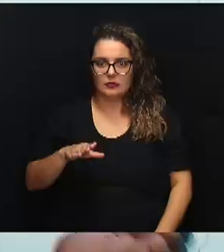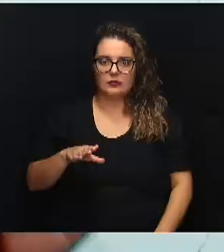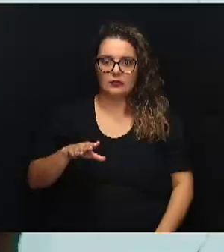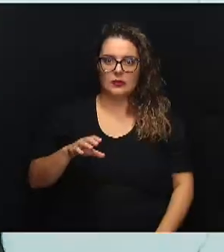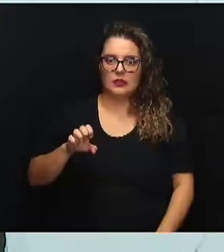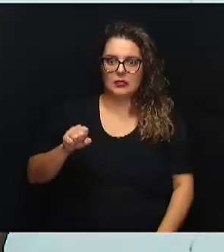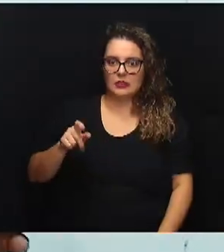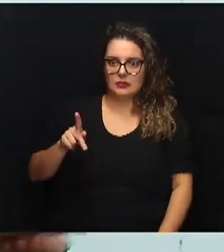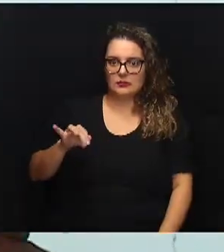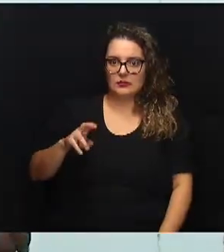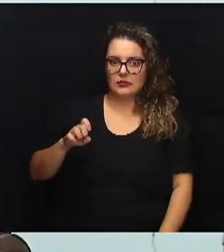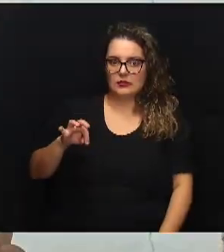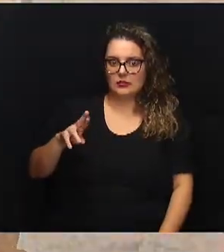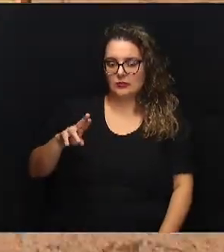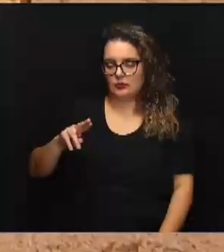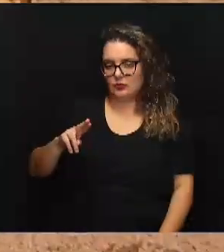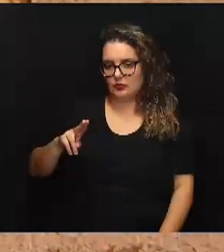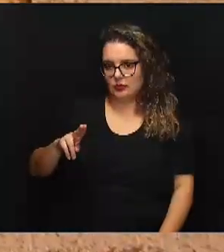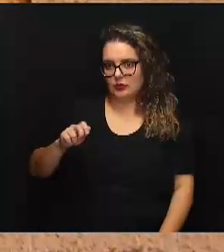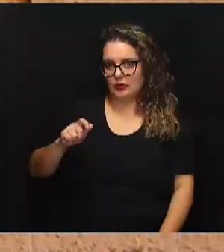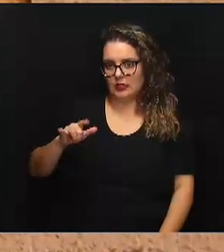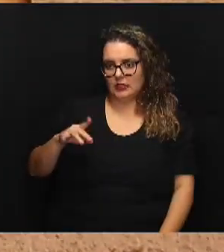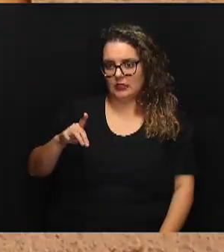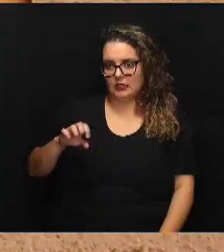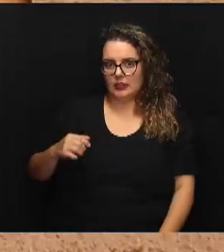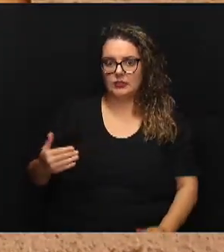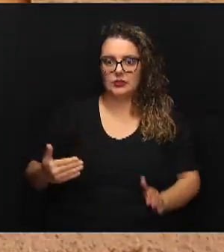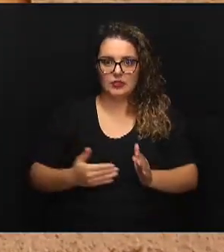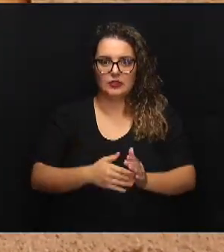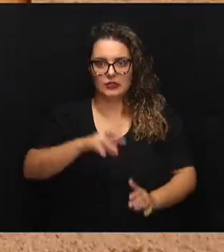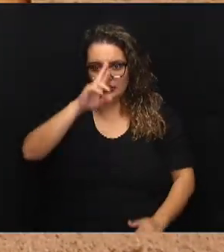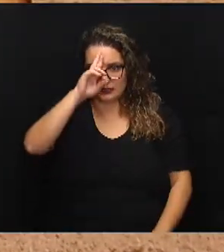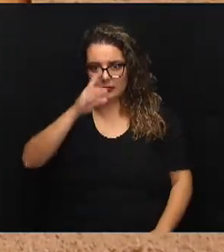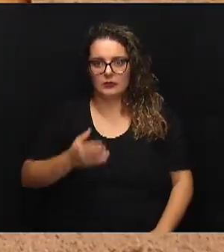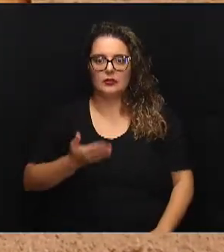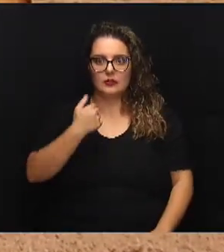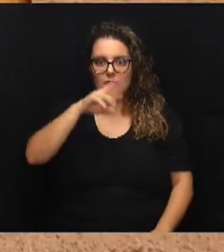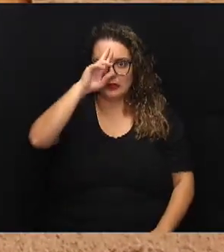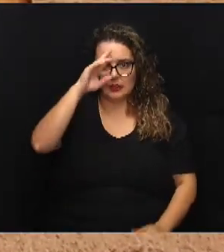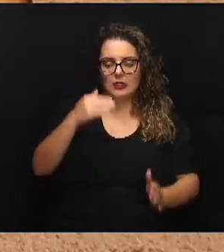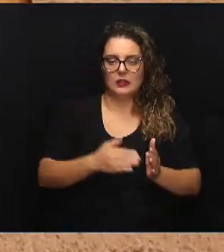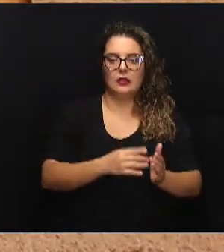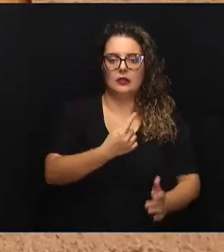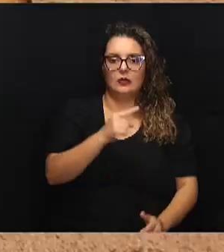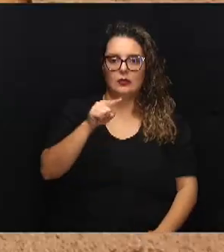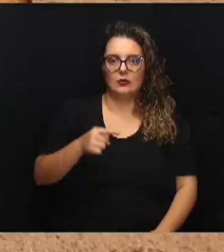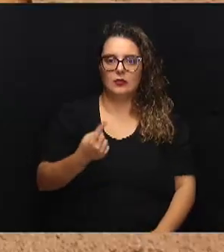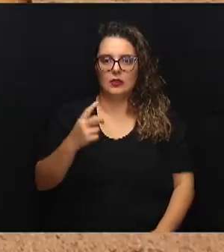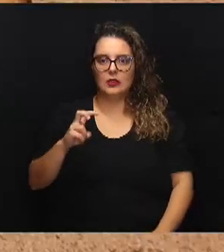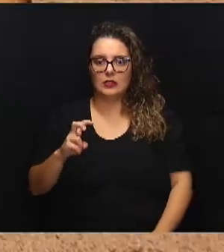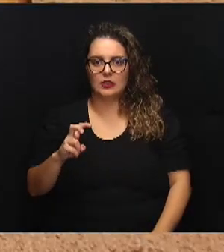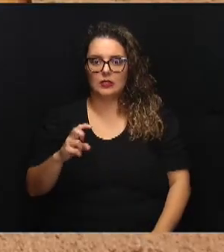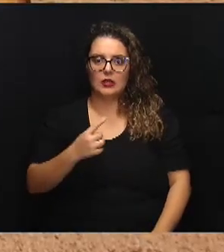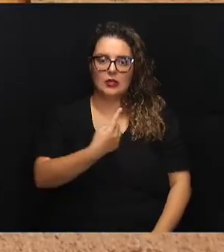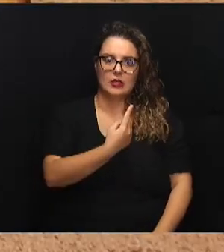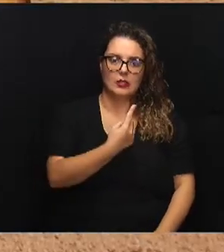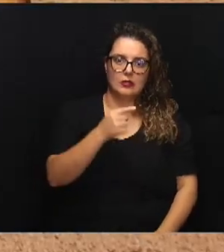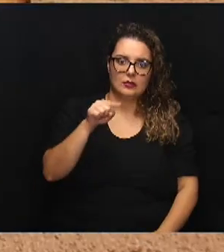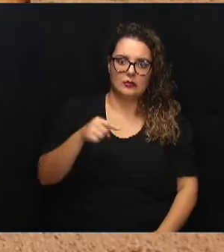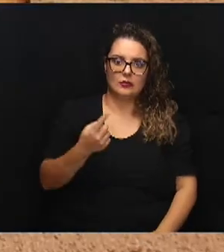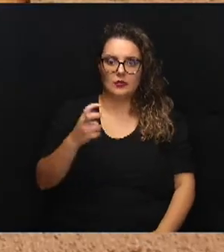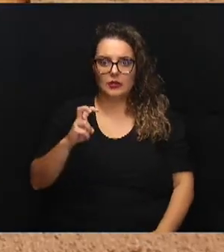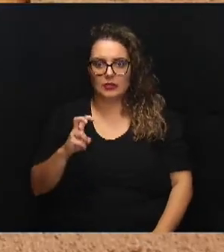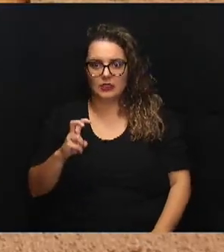almoço. E meio-dia almoço até 1h15. 1h15 até 1h30 tem uma brigada,